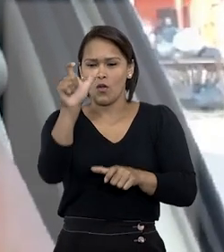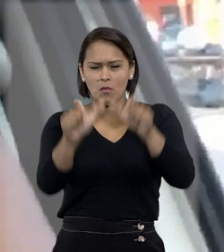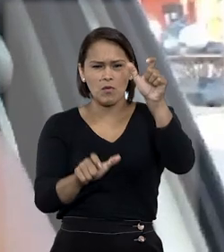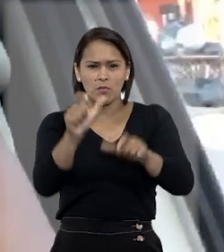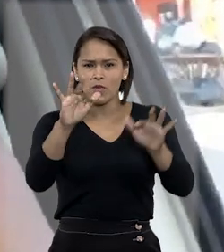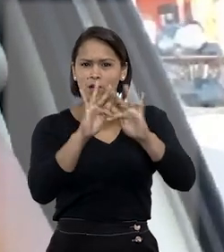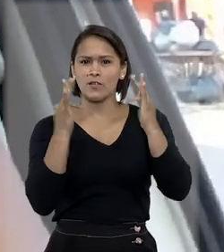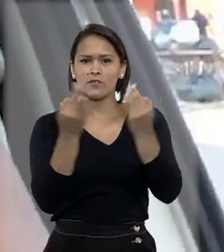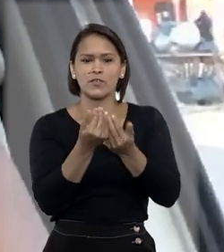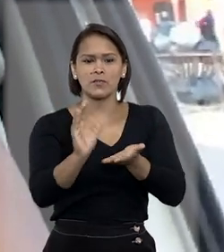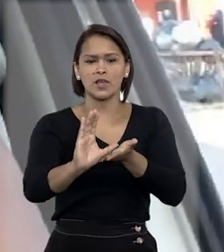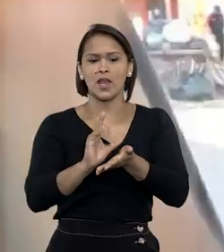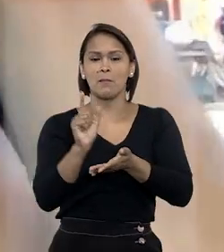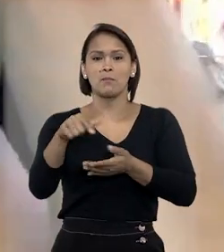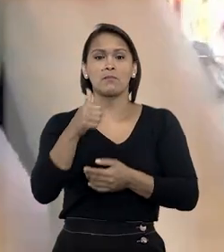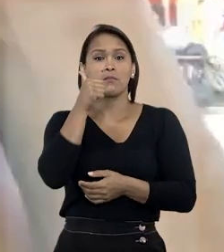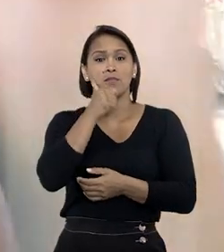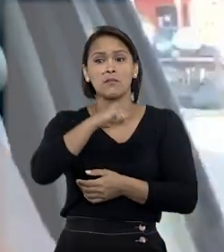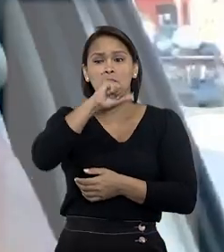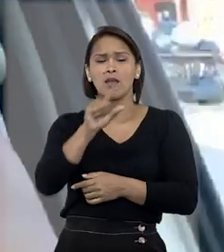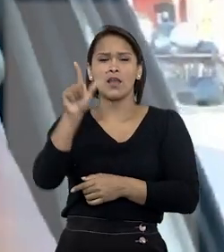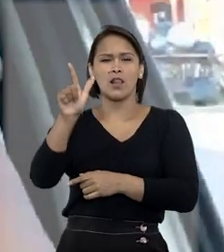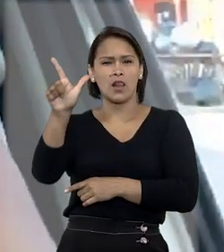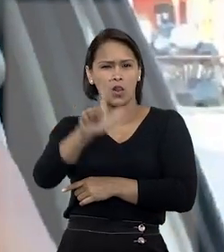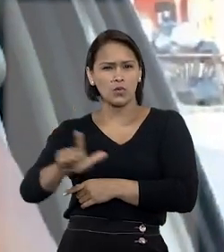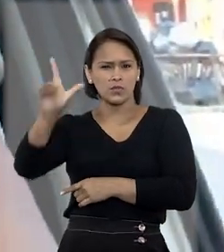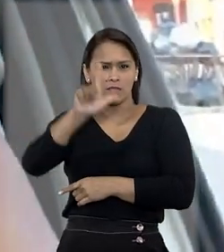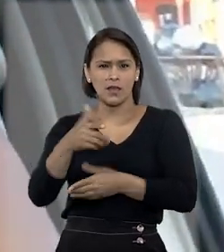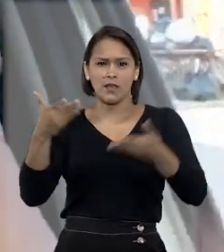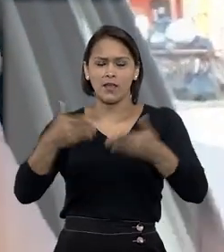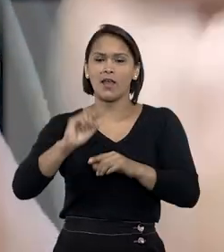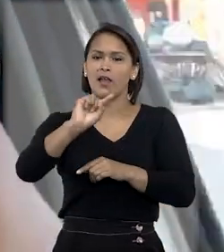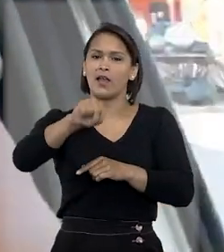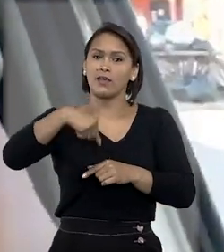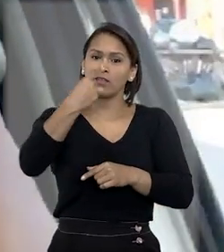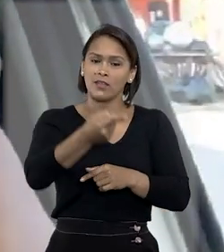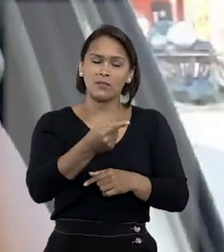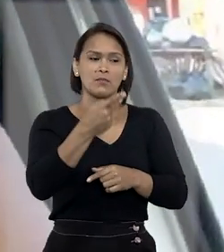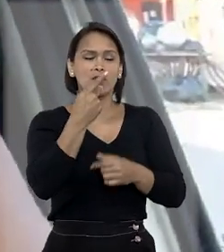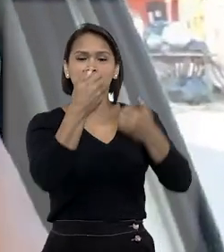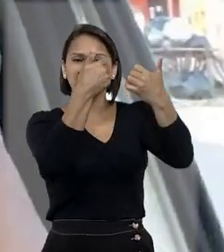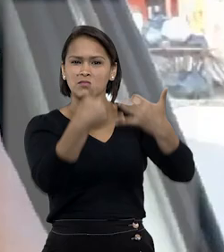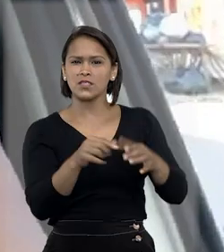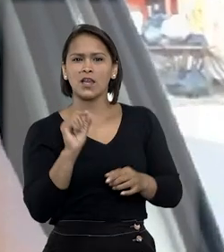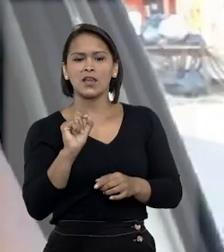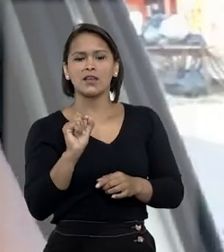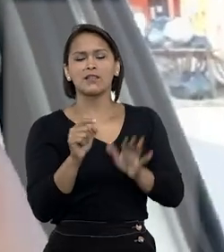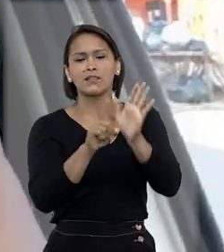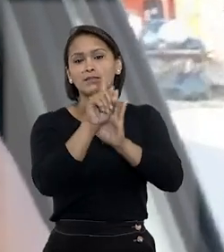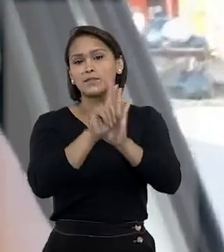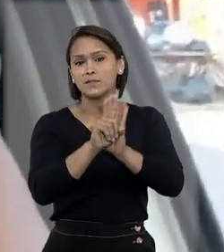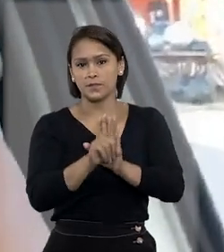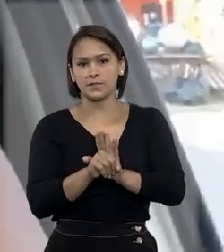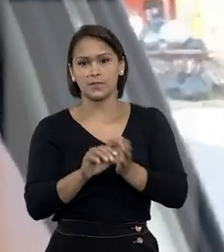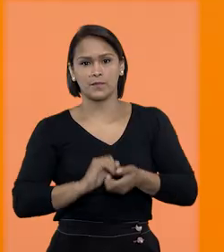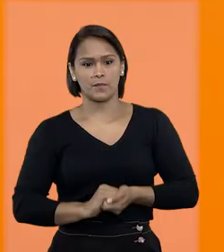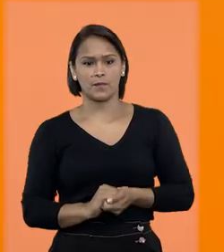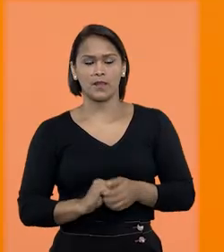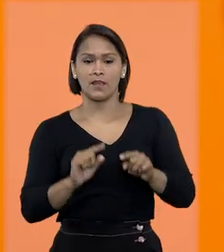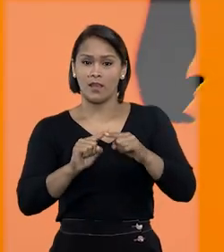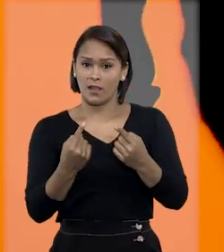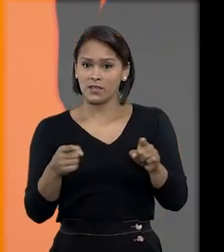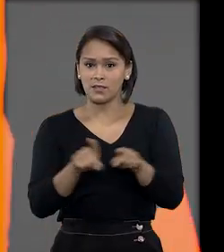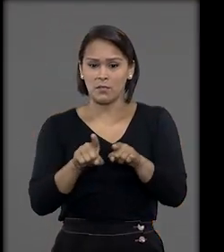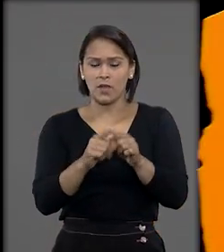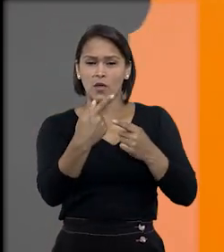recebendo né que a minha mãe lá em Luziânia e logo depois Eles colocaram agora que está em análise